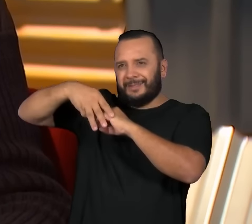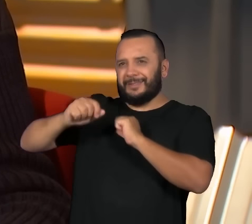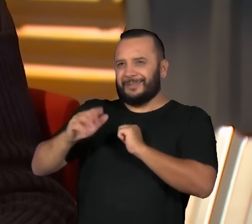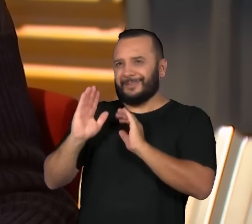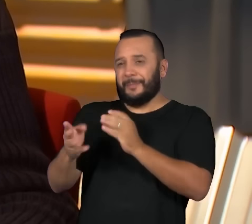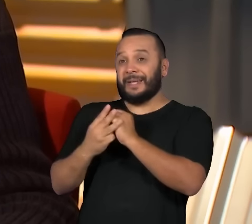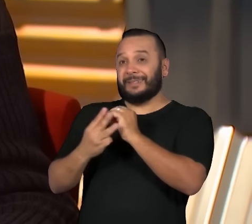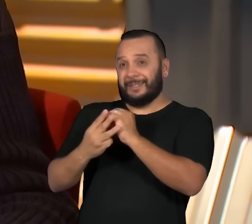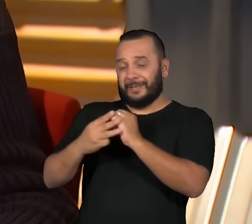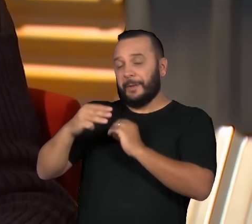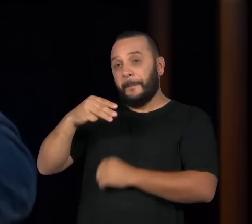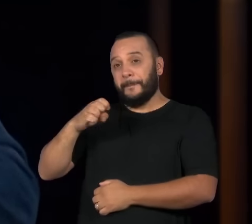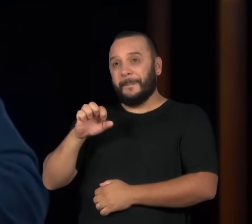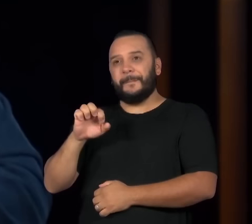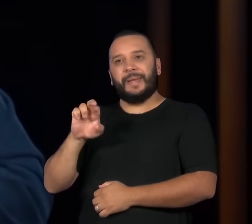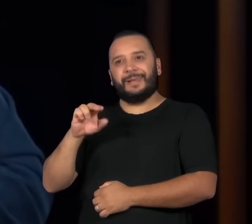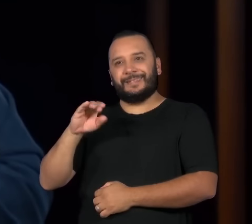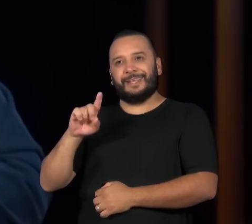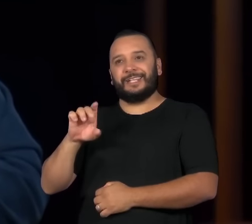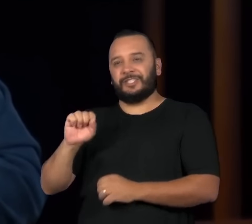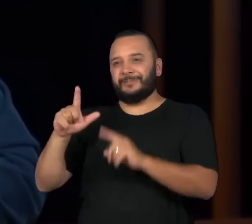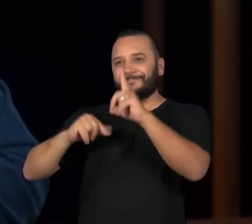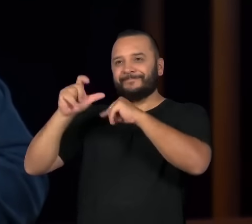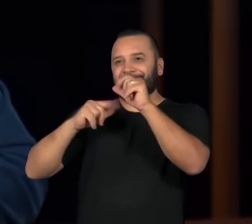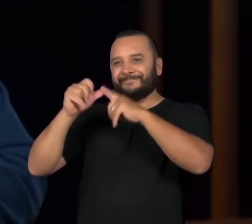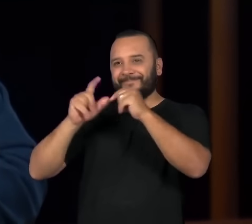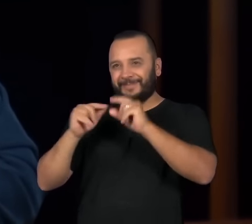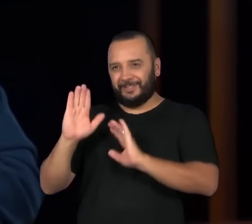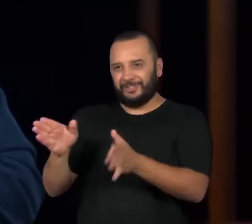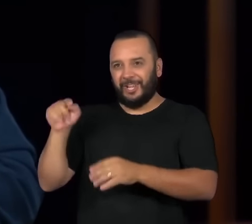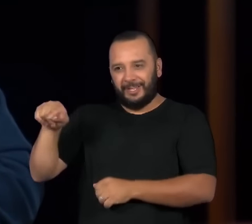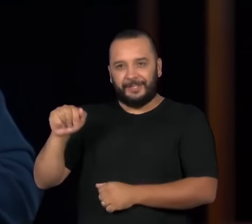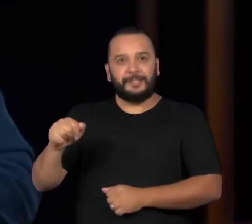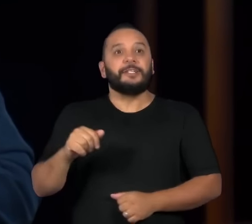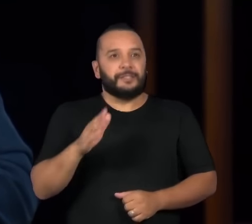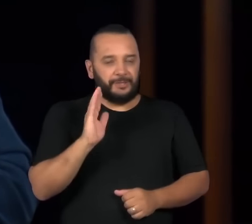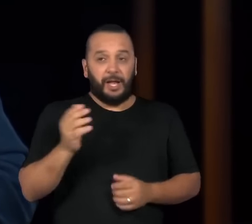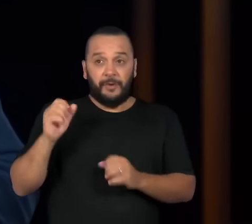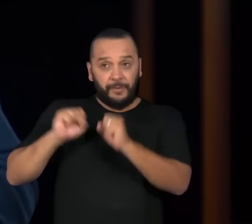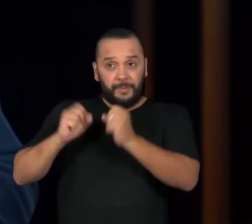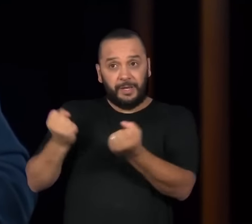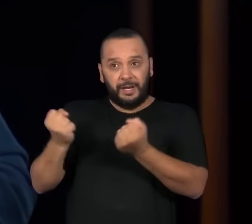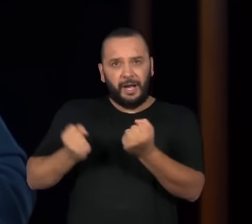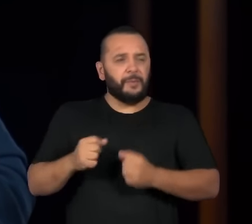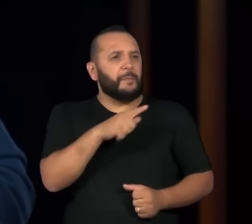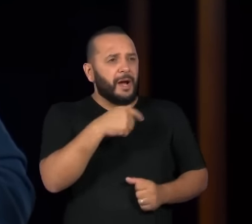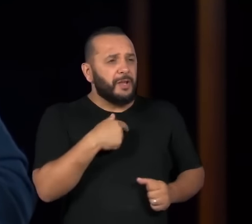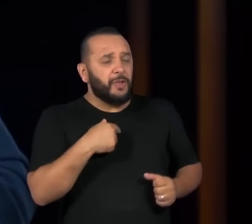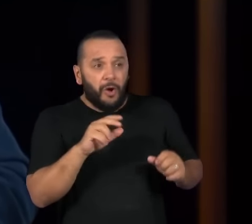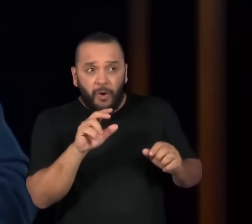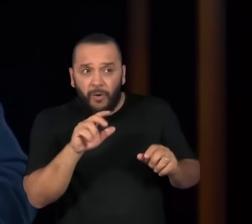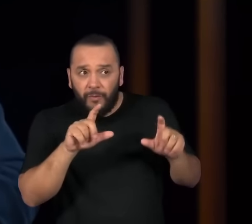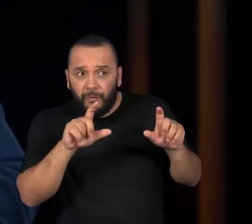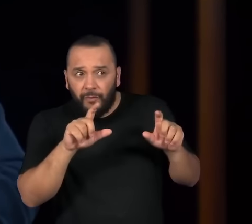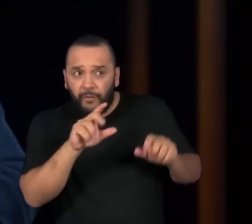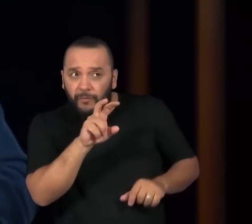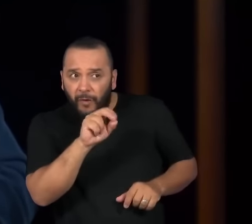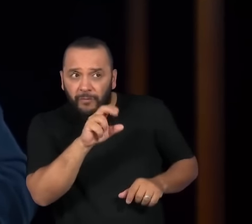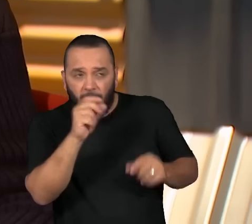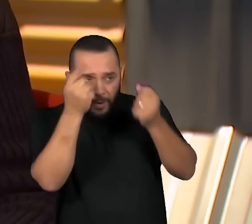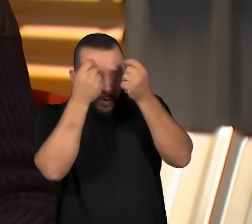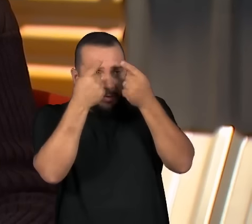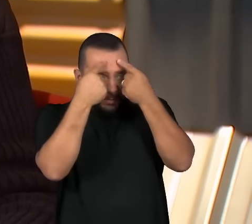eu morava, né? Olha Quando só. nasci. E a sua avó eslovena fez parte da sua formação, né?